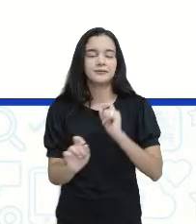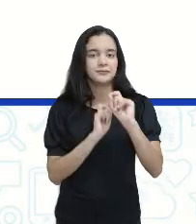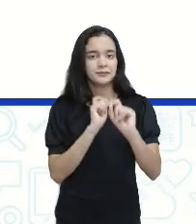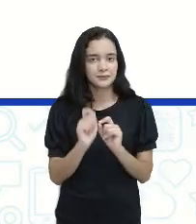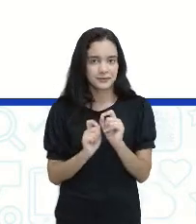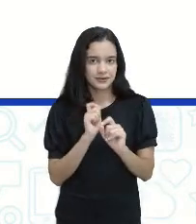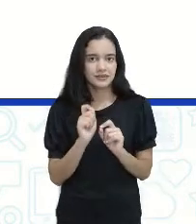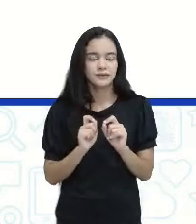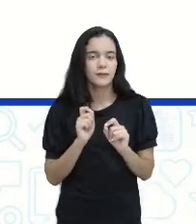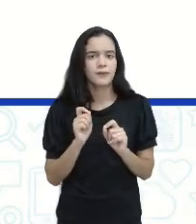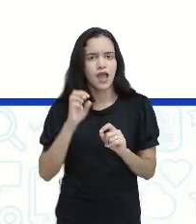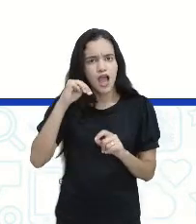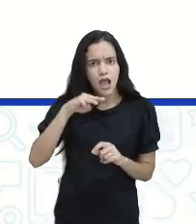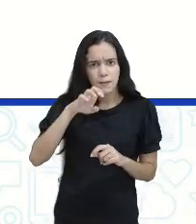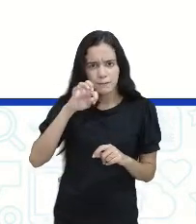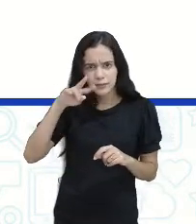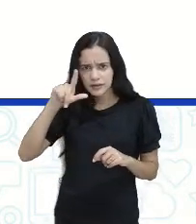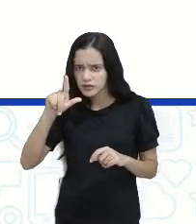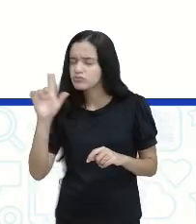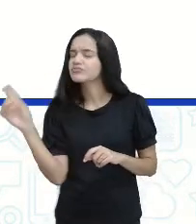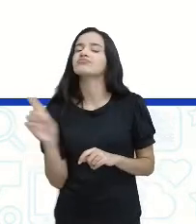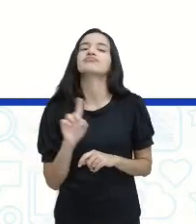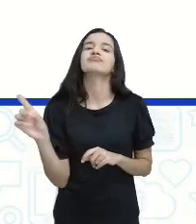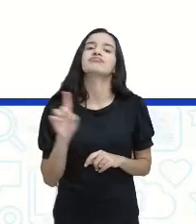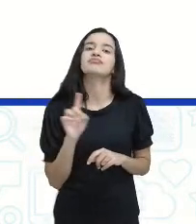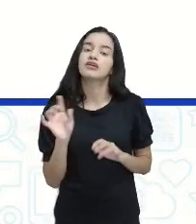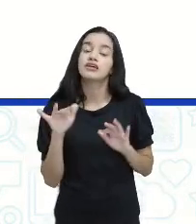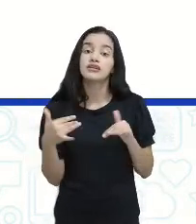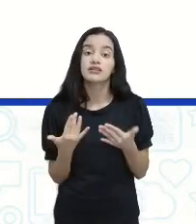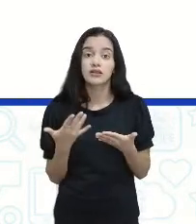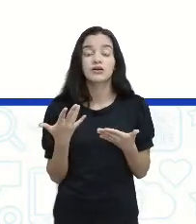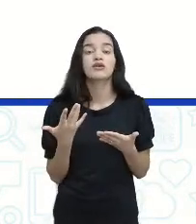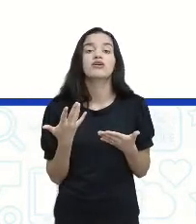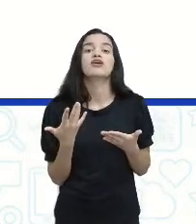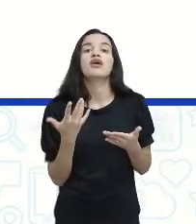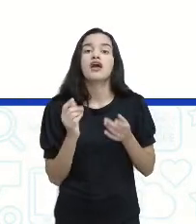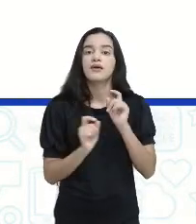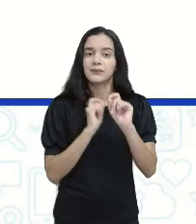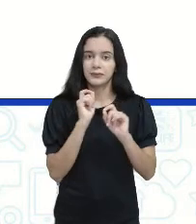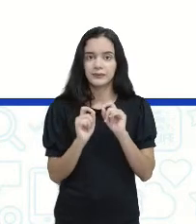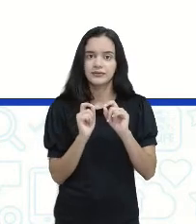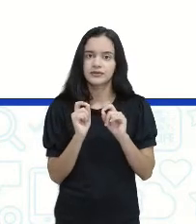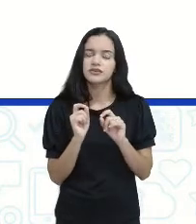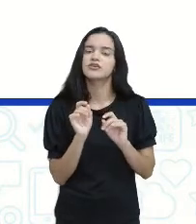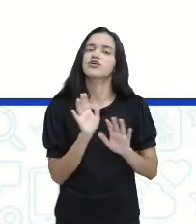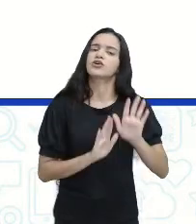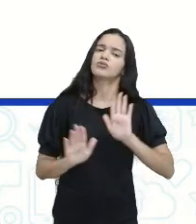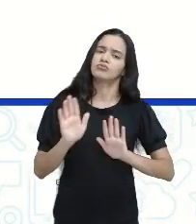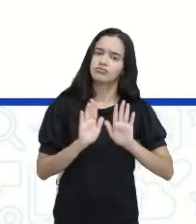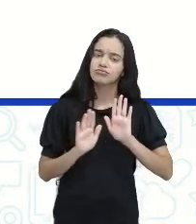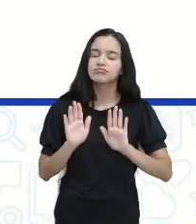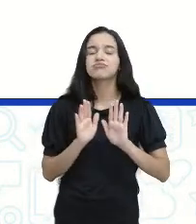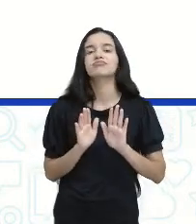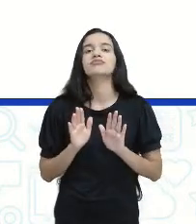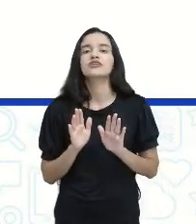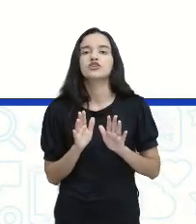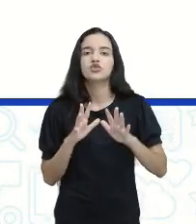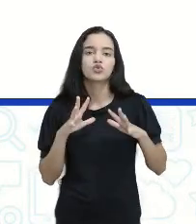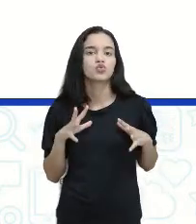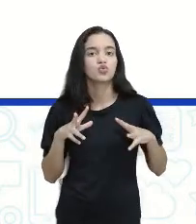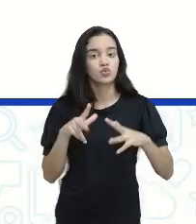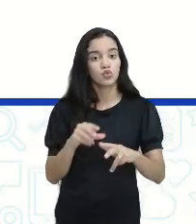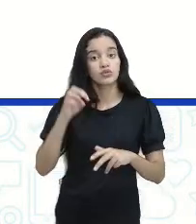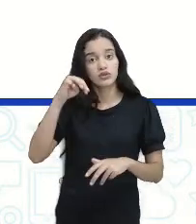não é um metal alcalino, tá certo? Então, são altamente inflamáveis, tá? Todos esses